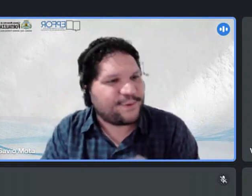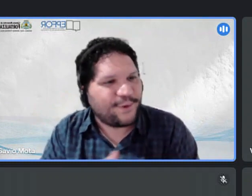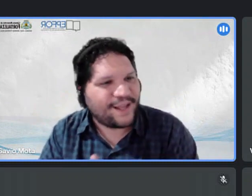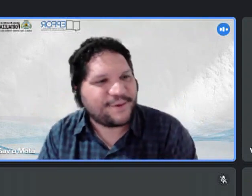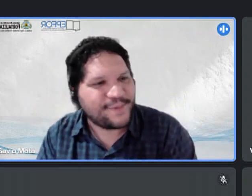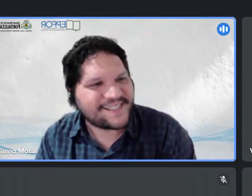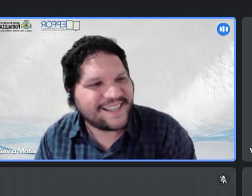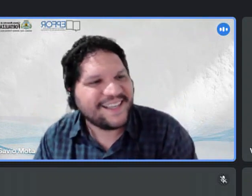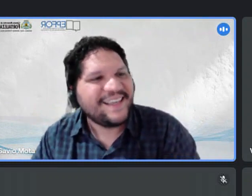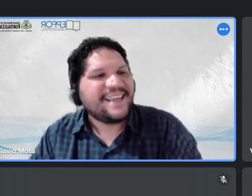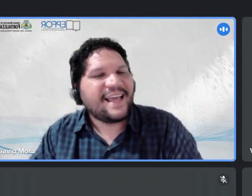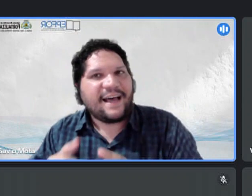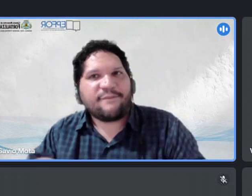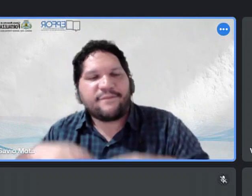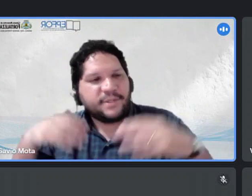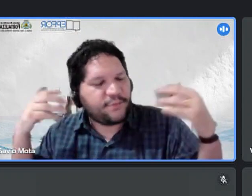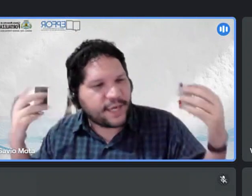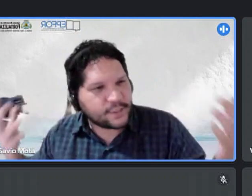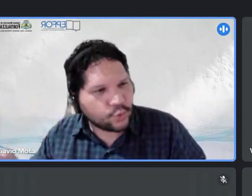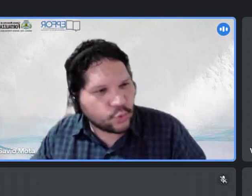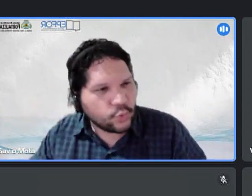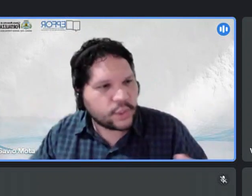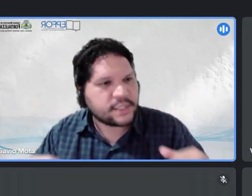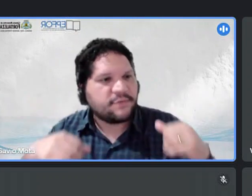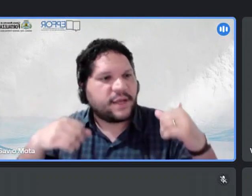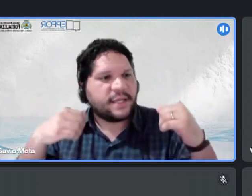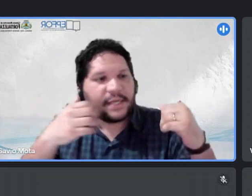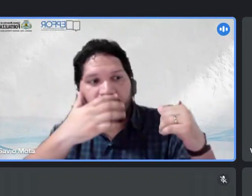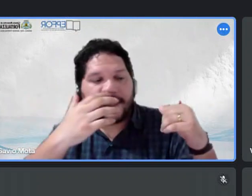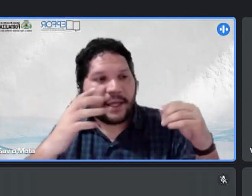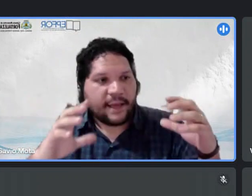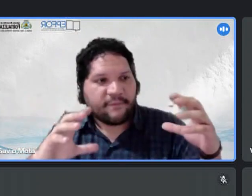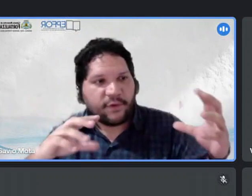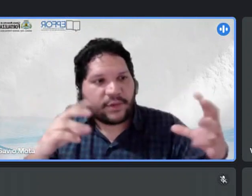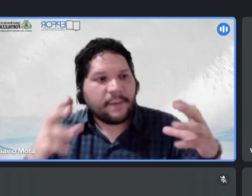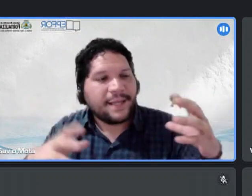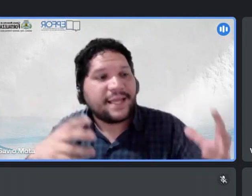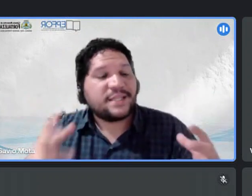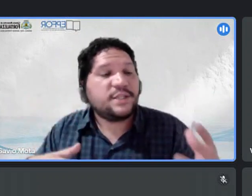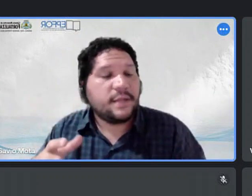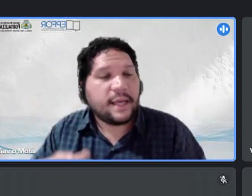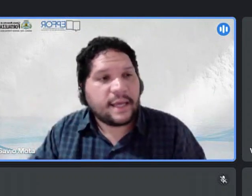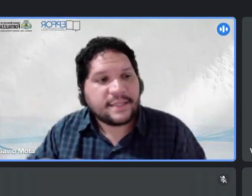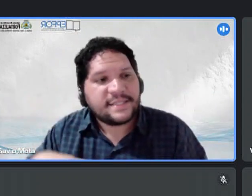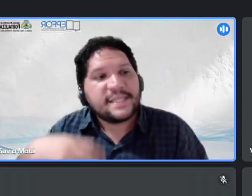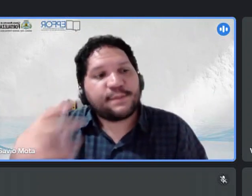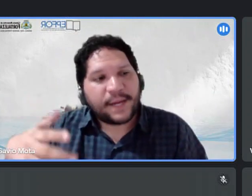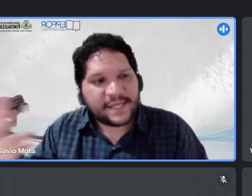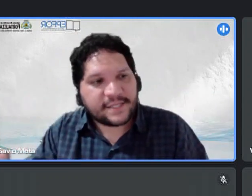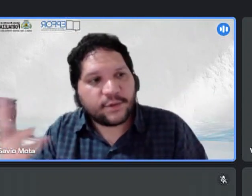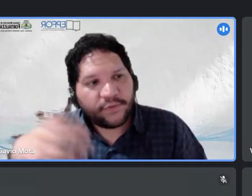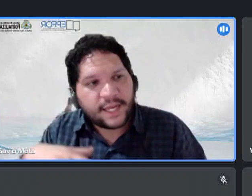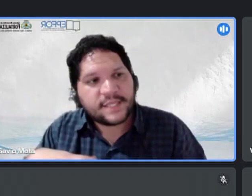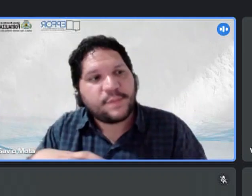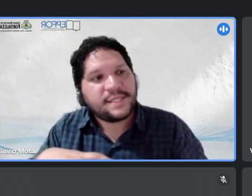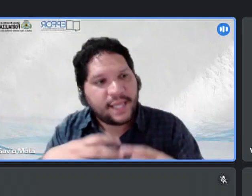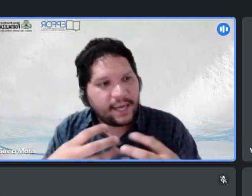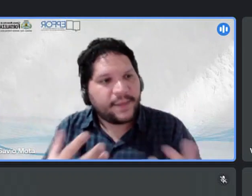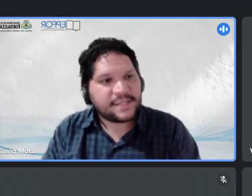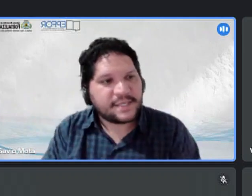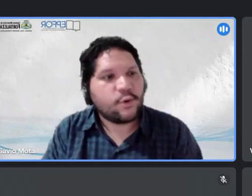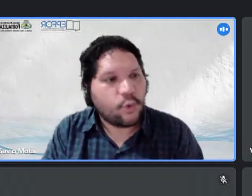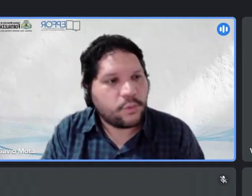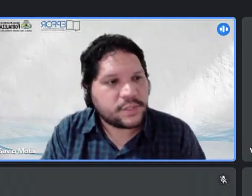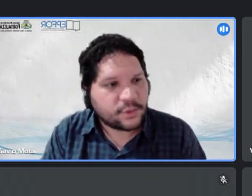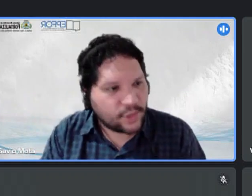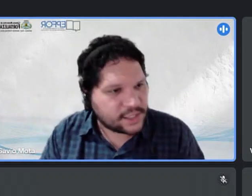você pontuou lá no começo, né? Que diferentes culturas, vão ter maneiras de se expressar que são diferentes, mas tem